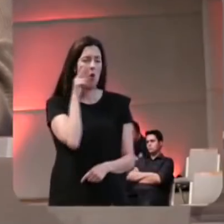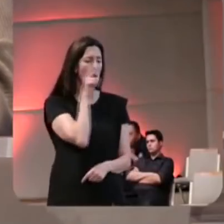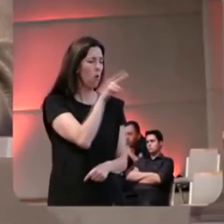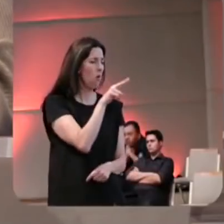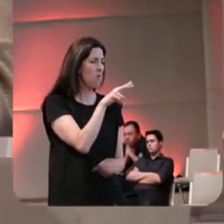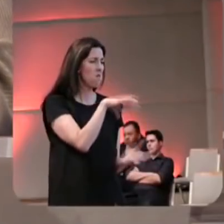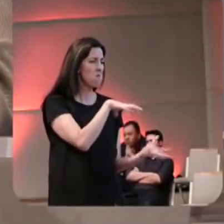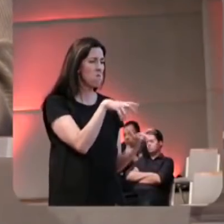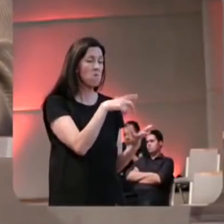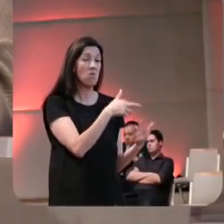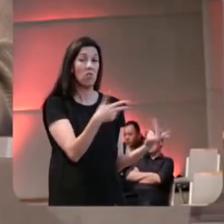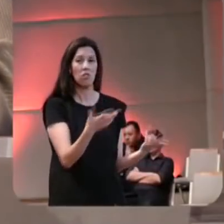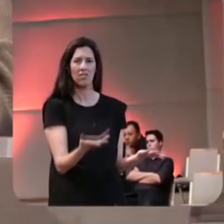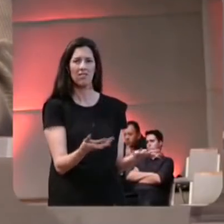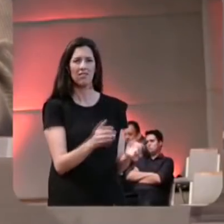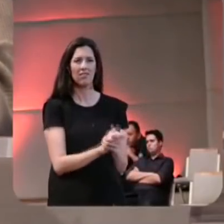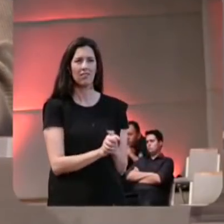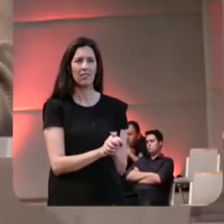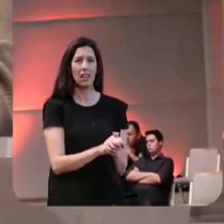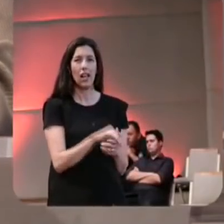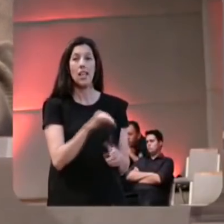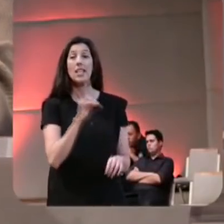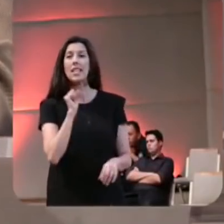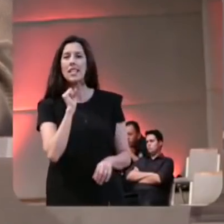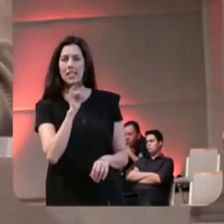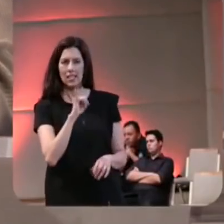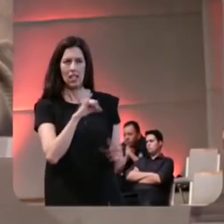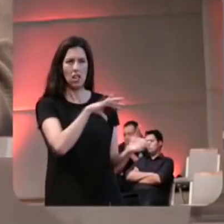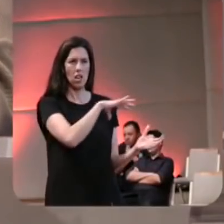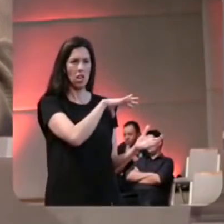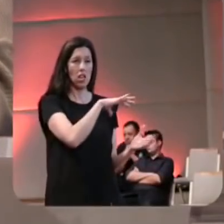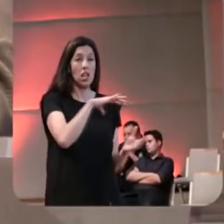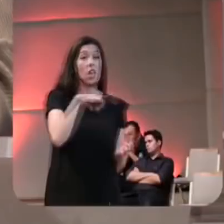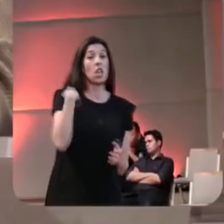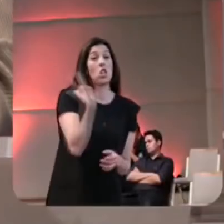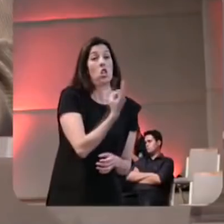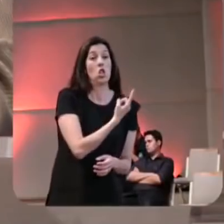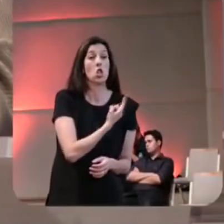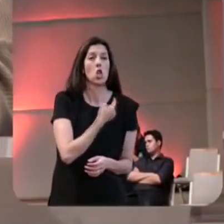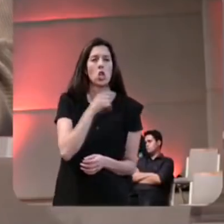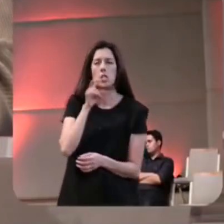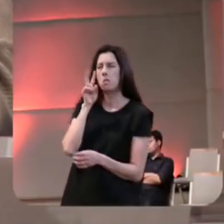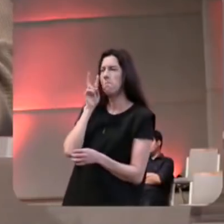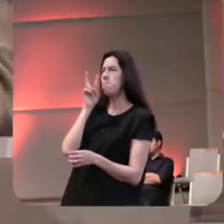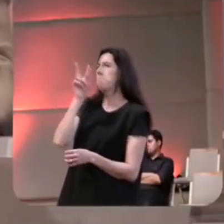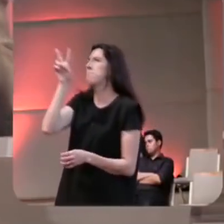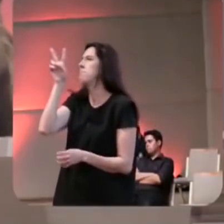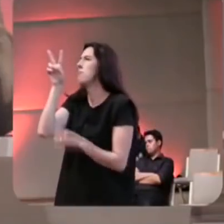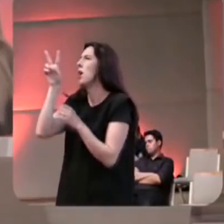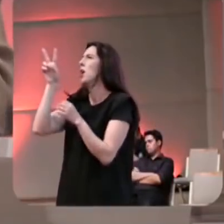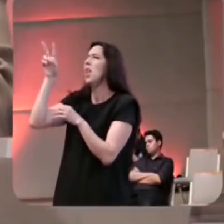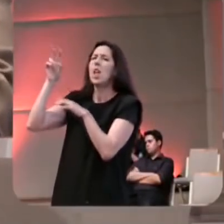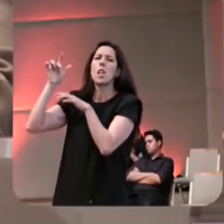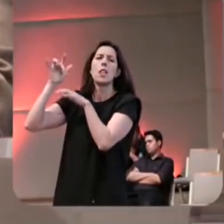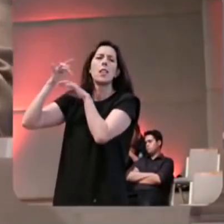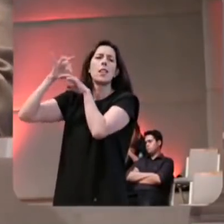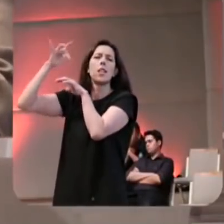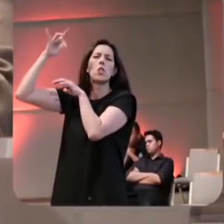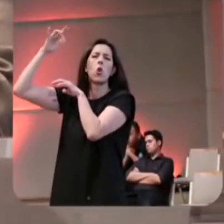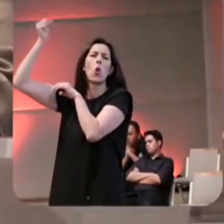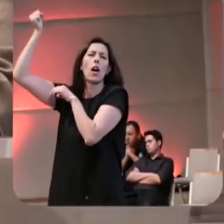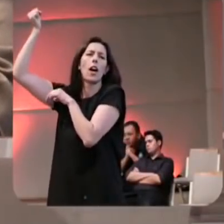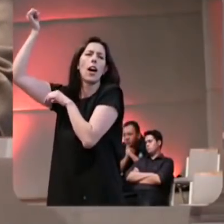Se o foco da nossa vida está nos tesouros da graça de Deus, a gente vai se tornar